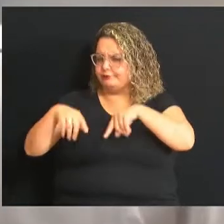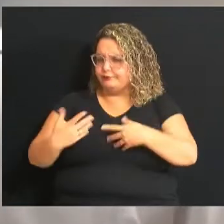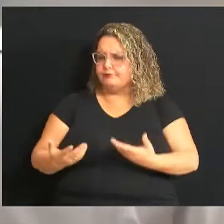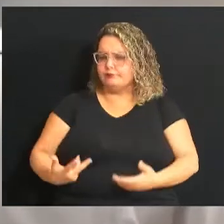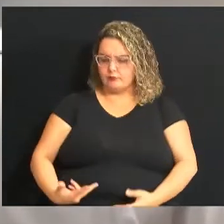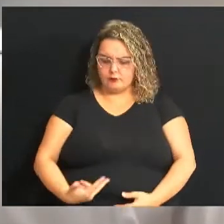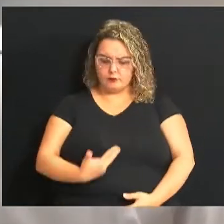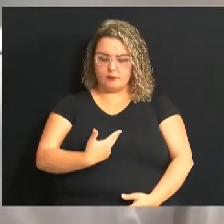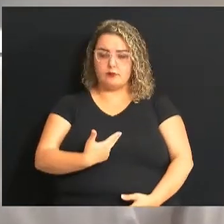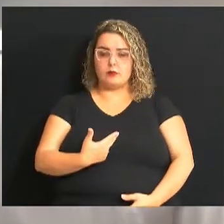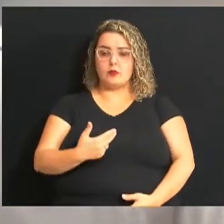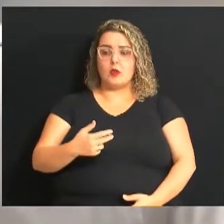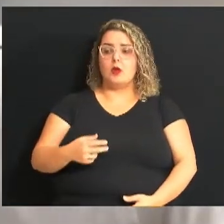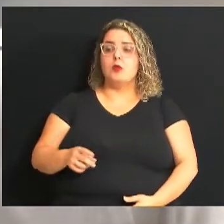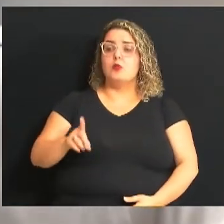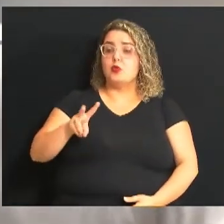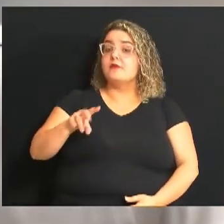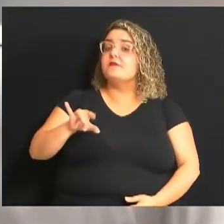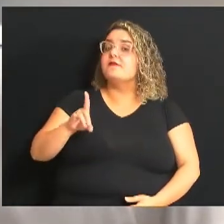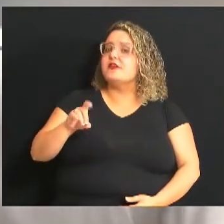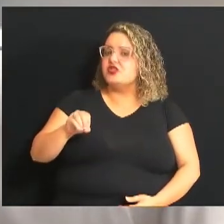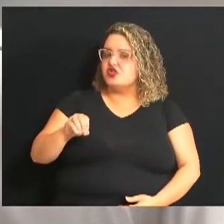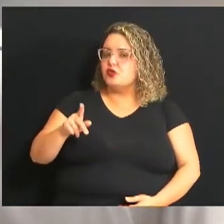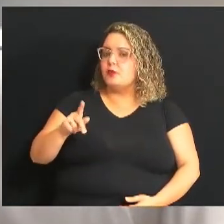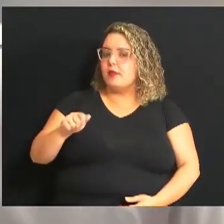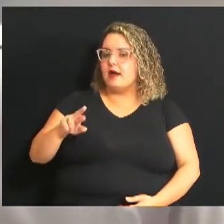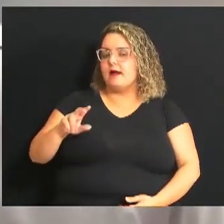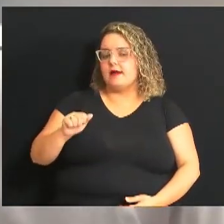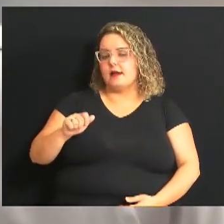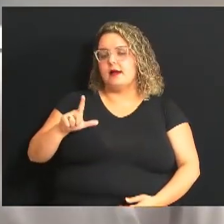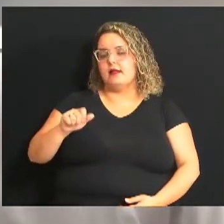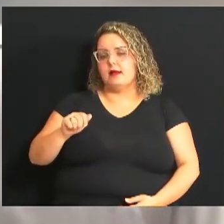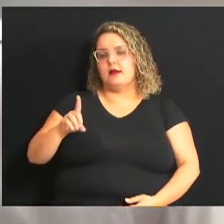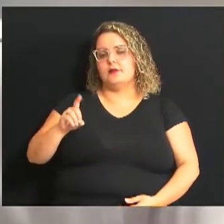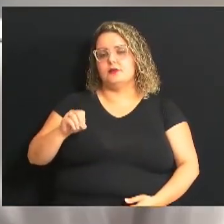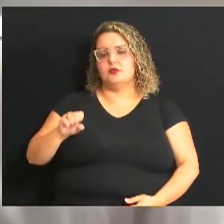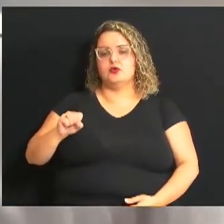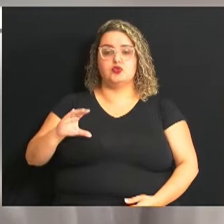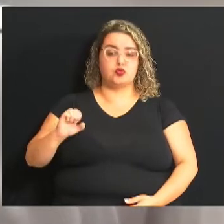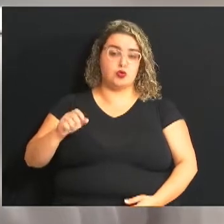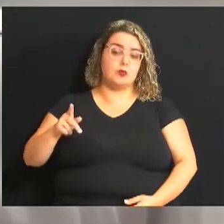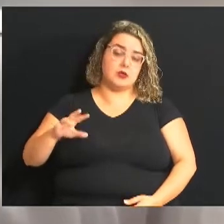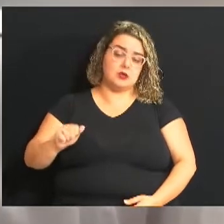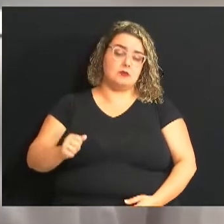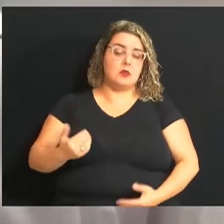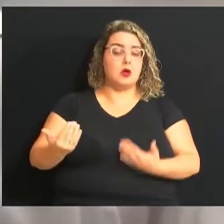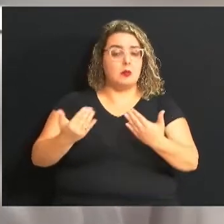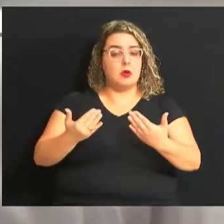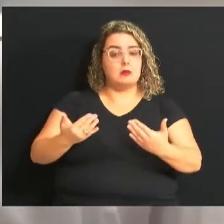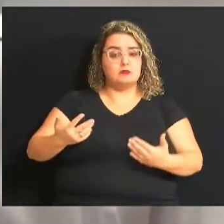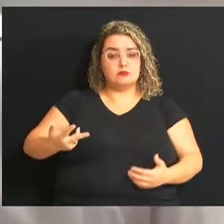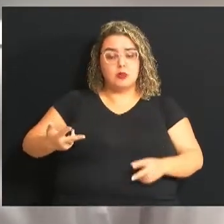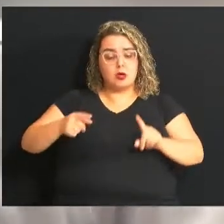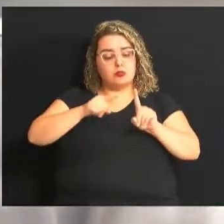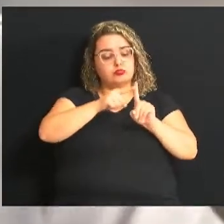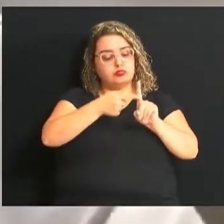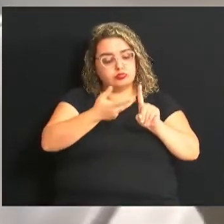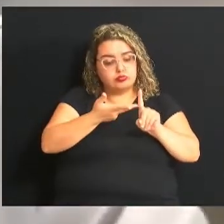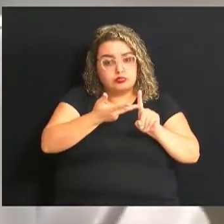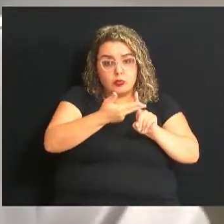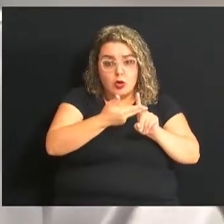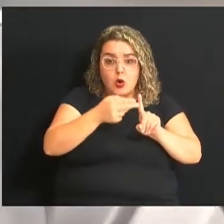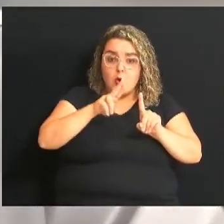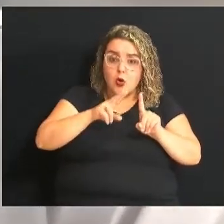por videolaparoscopia, ela é equiparada a uma cesárea ou uma cirurgia de vesícula. Ou seja, é uma taxa